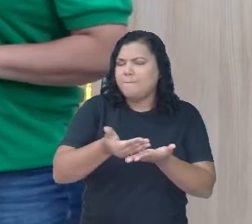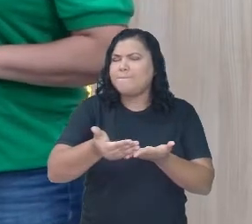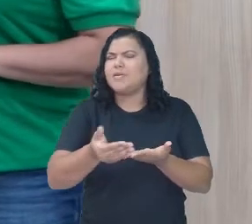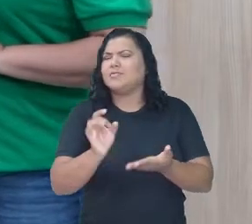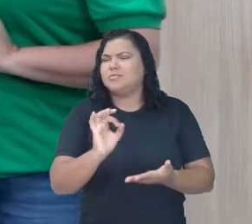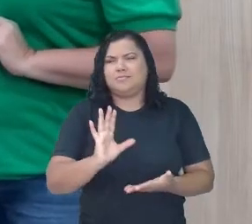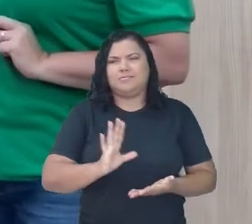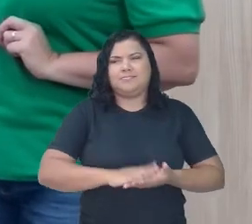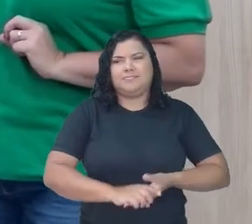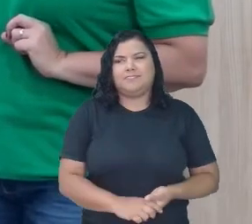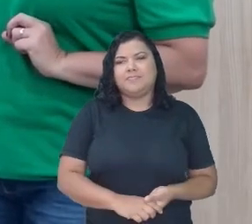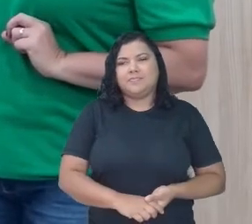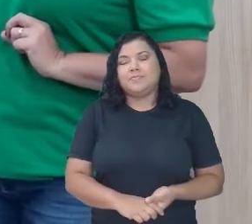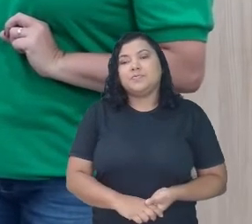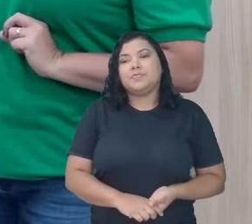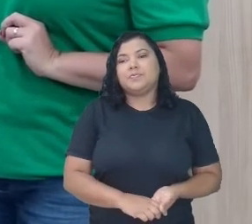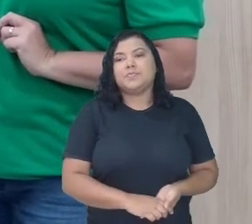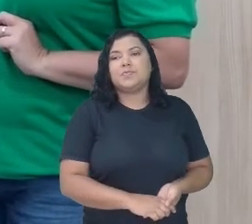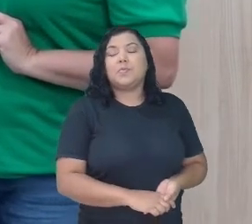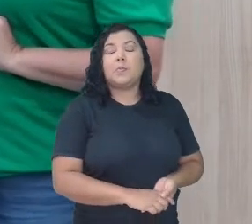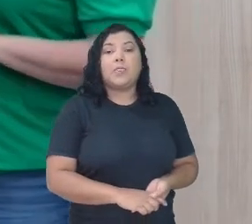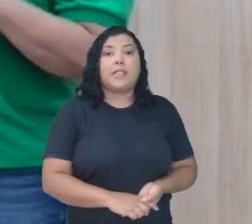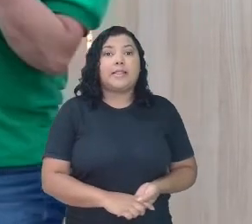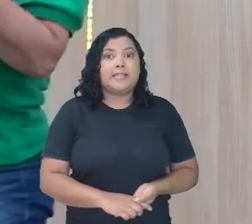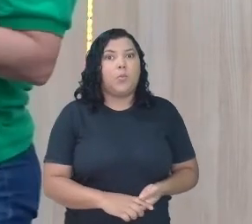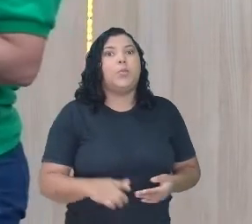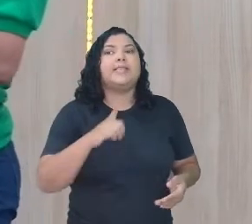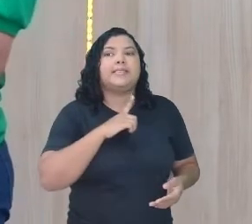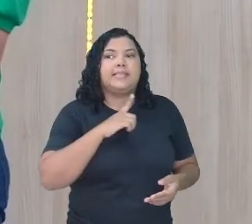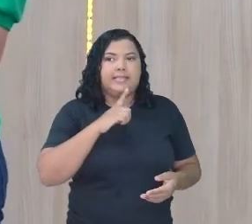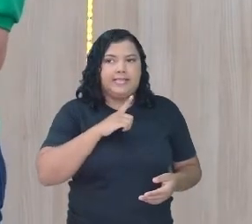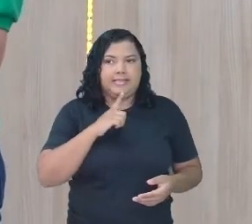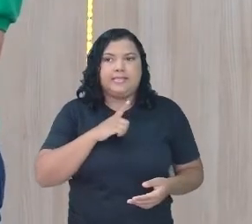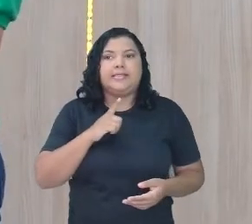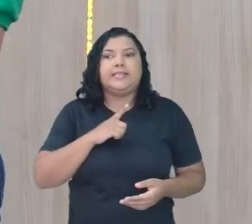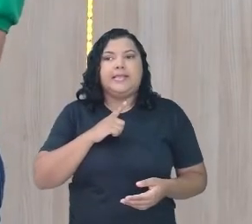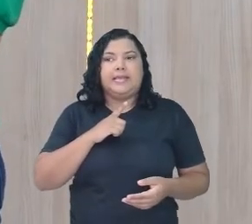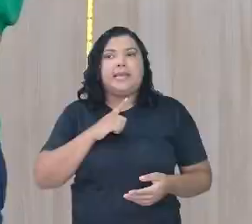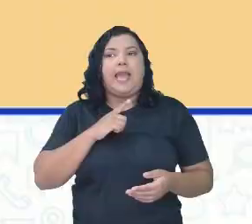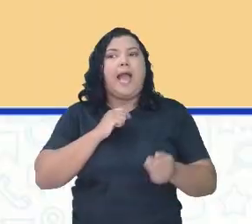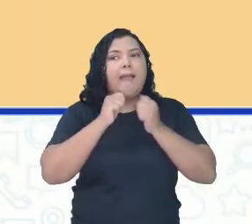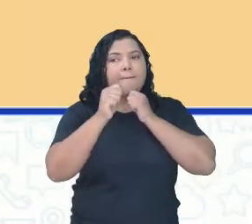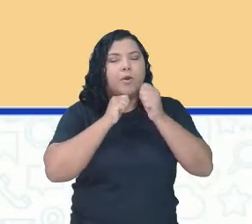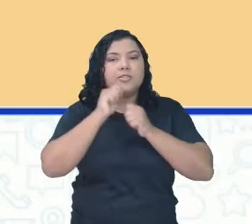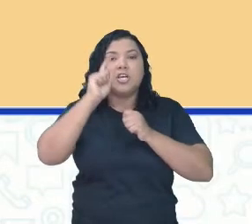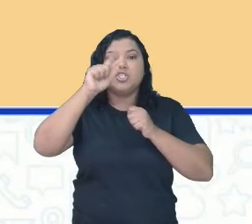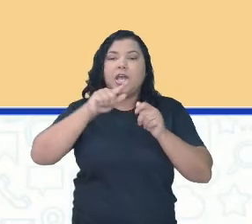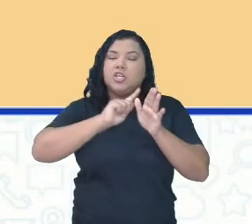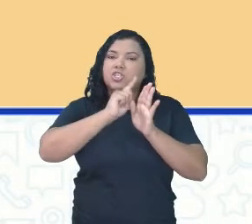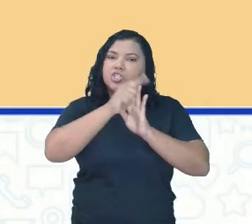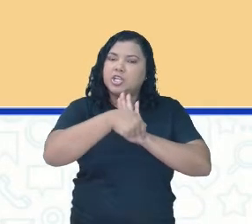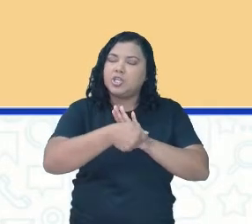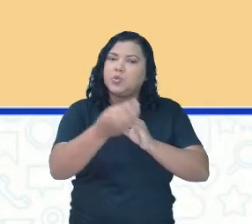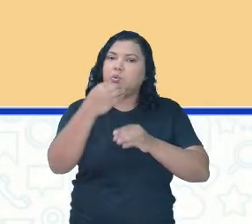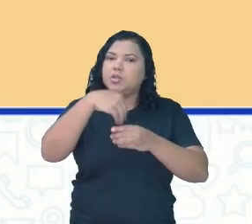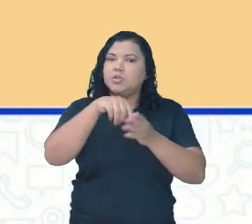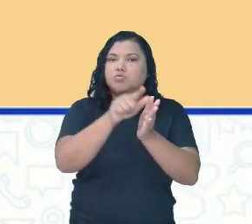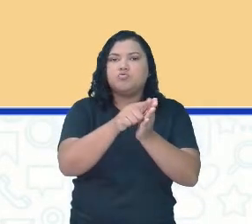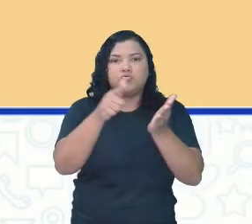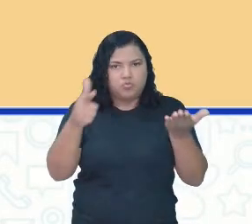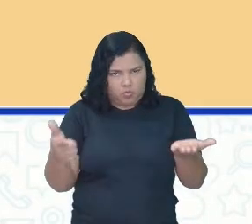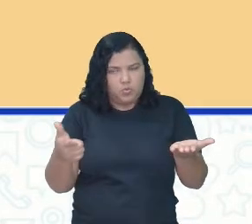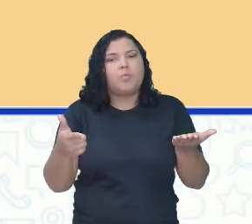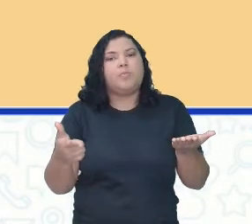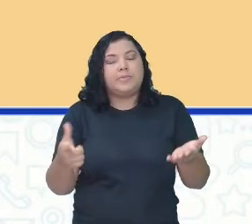começando. A reportagem, que é um gênero textual jornalístico de